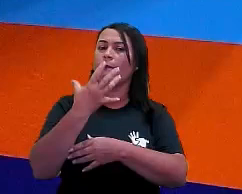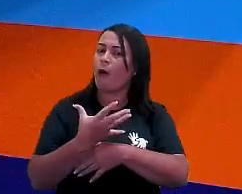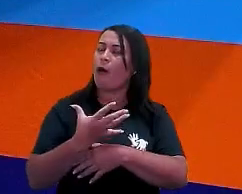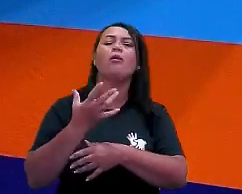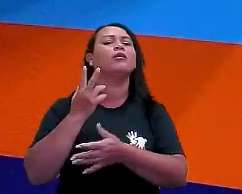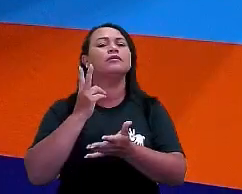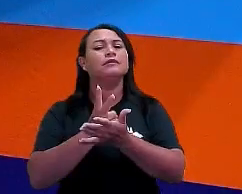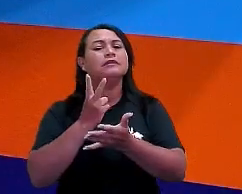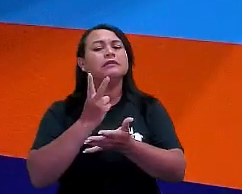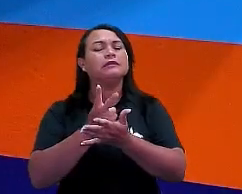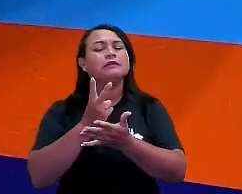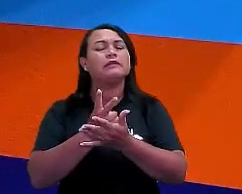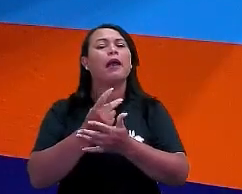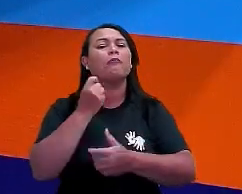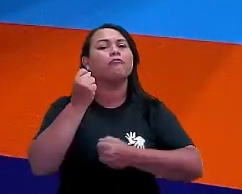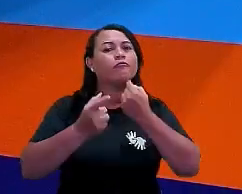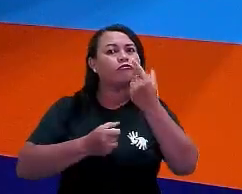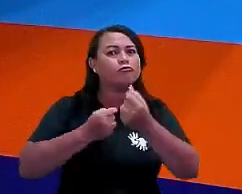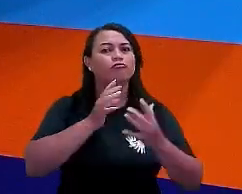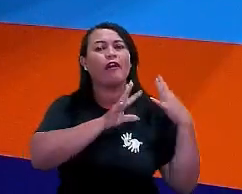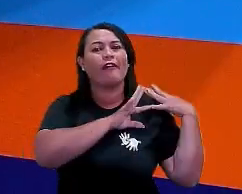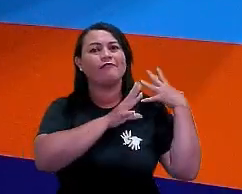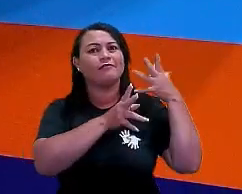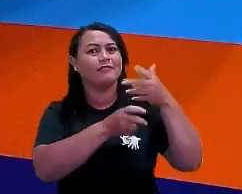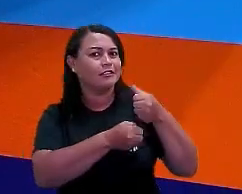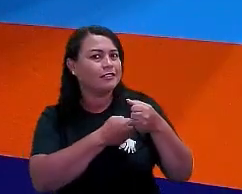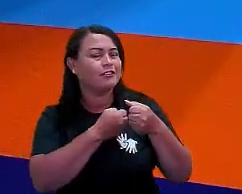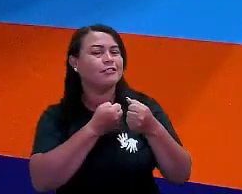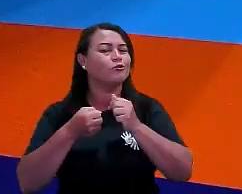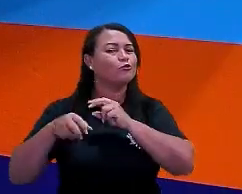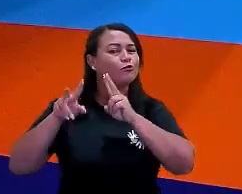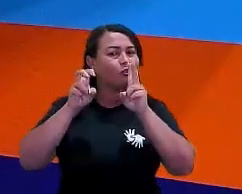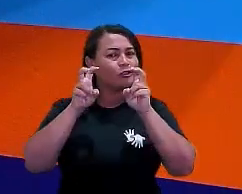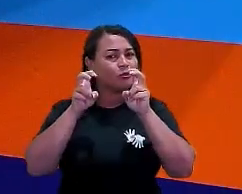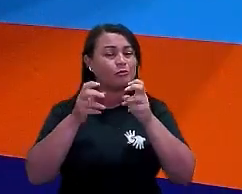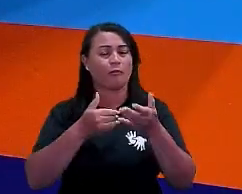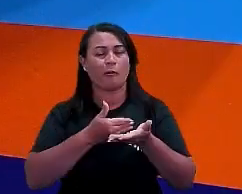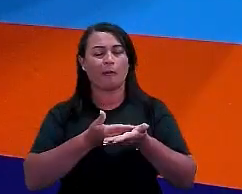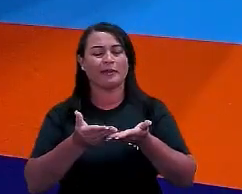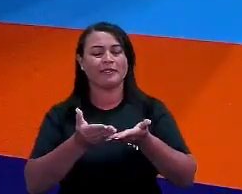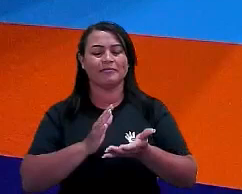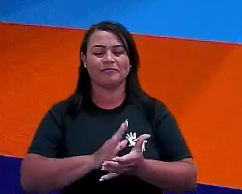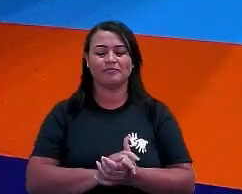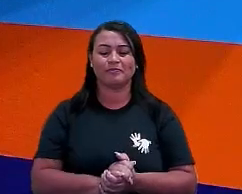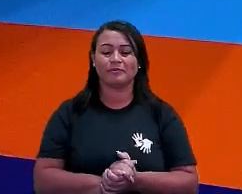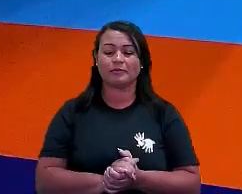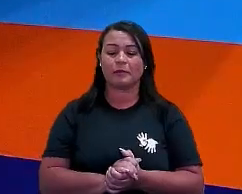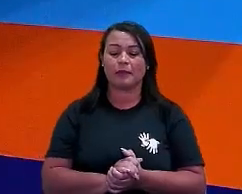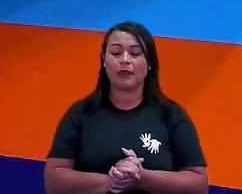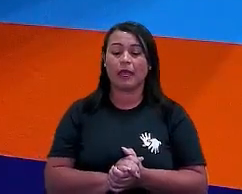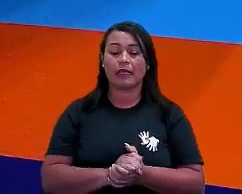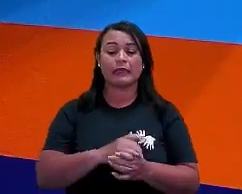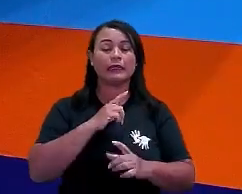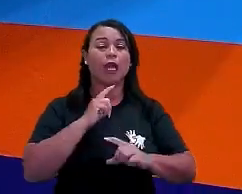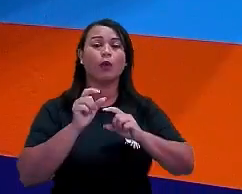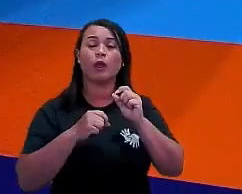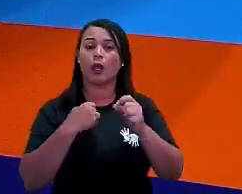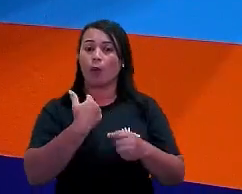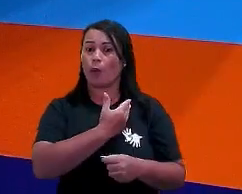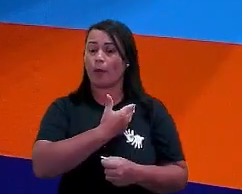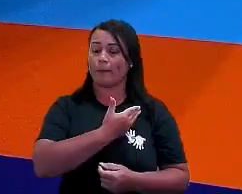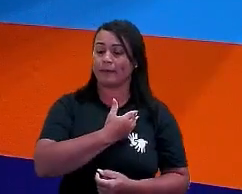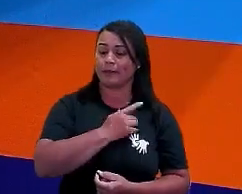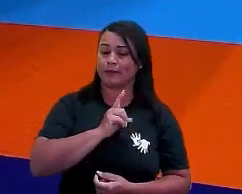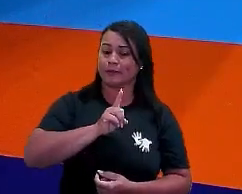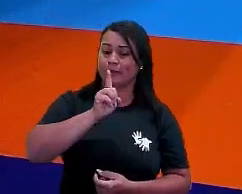bom, de vez em quando, estar revisando os assuntos, tá certo? Então, vamos começar. Ó, trouxe aqui nosso coleguinha para